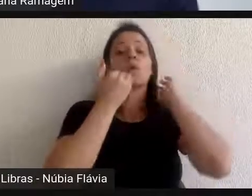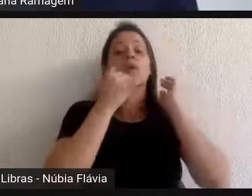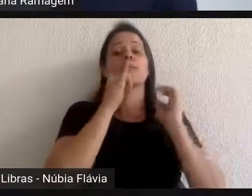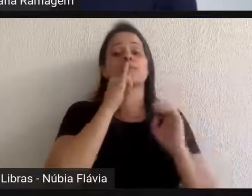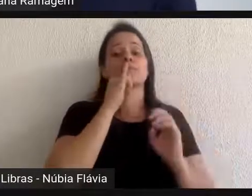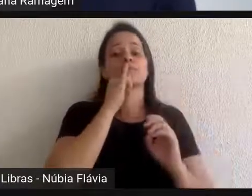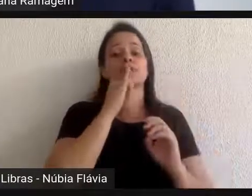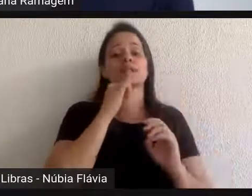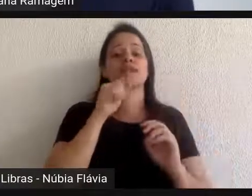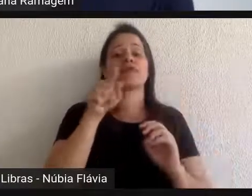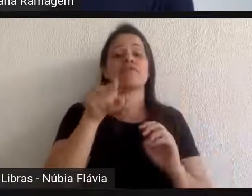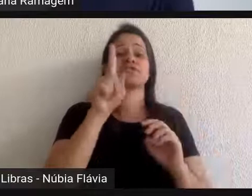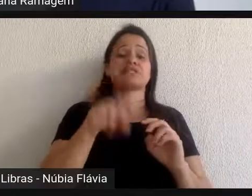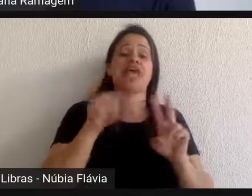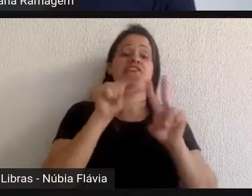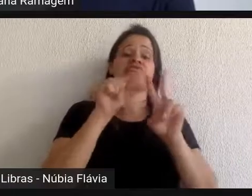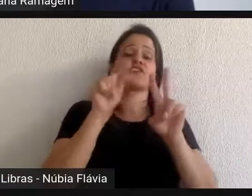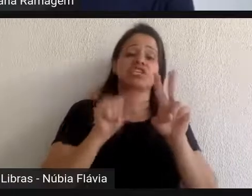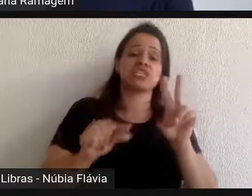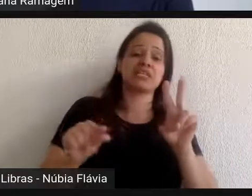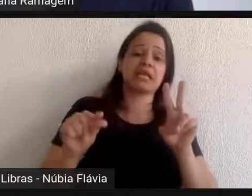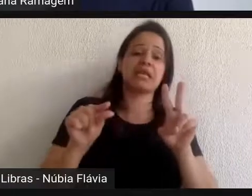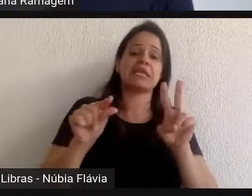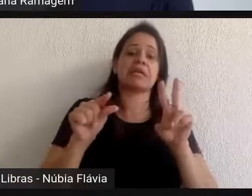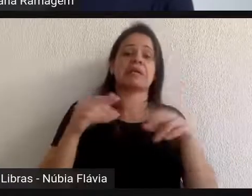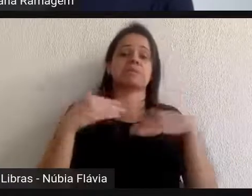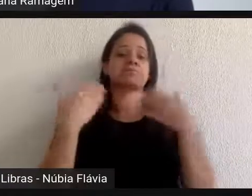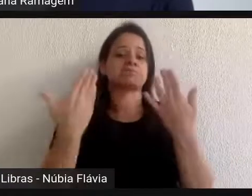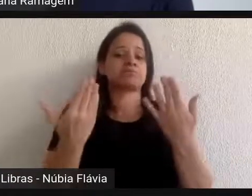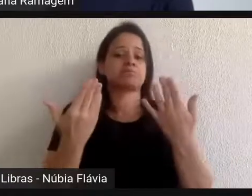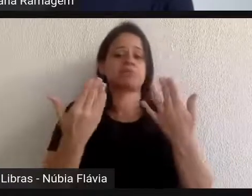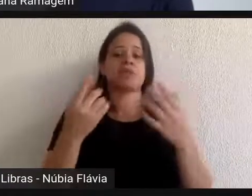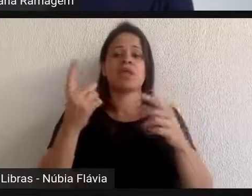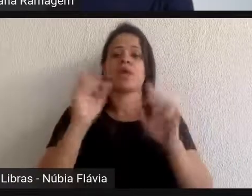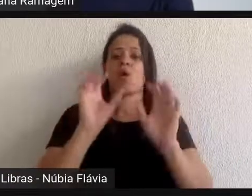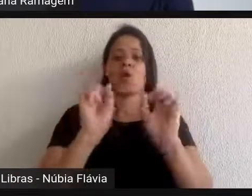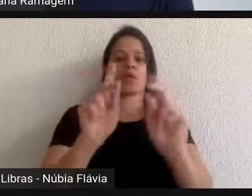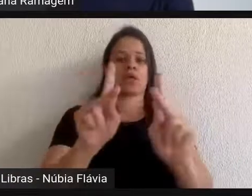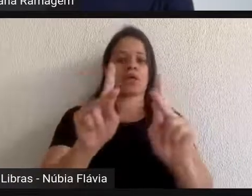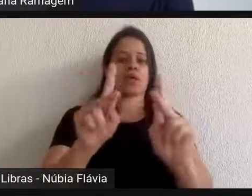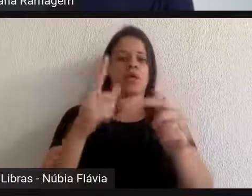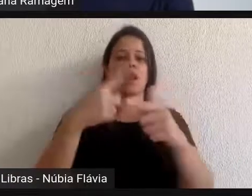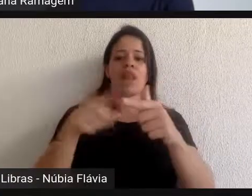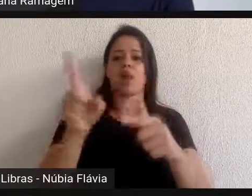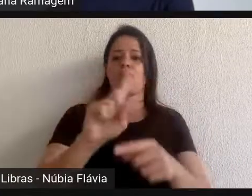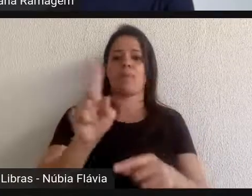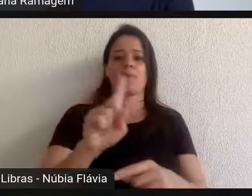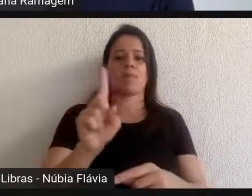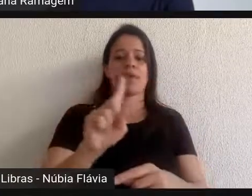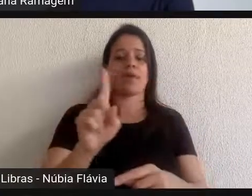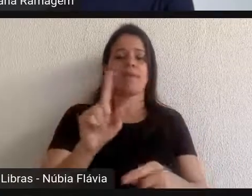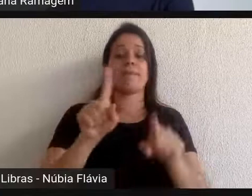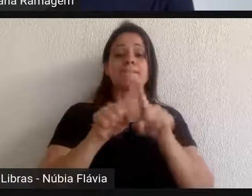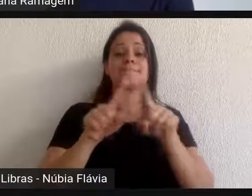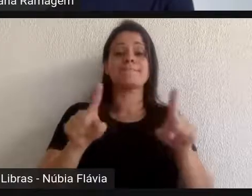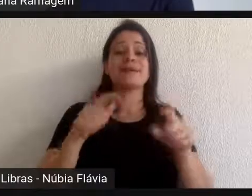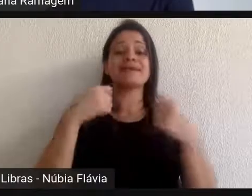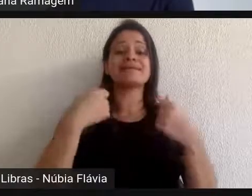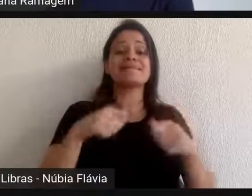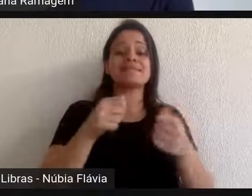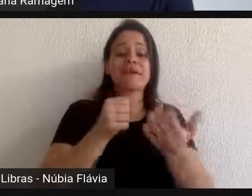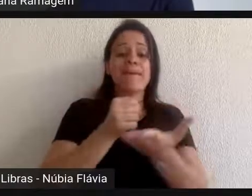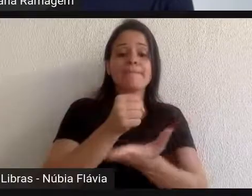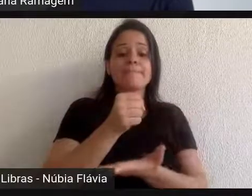não quer ser vegetariano, né? Não precisa, mas a base da nossa alimentação